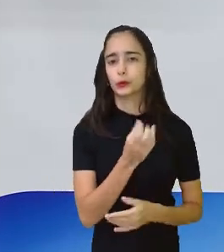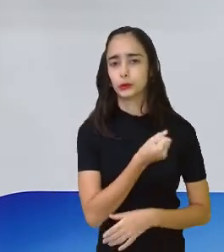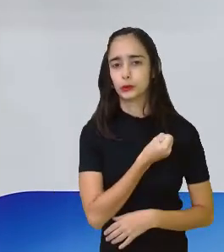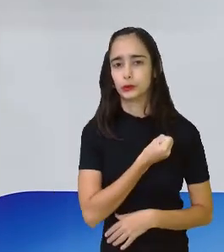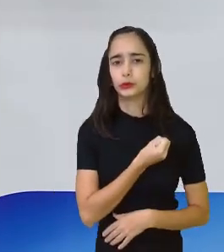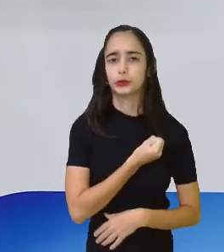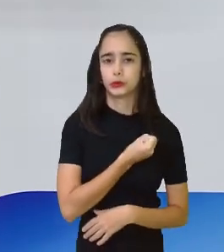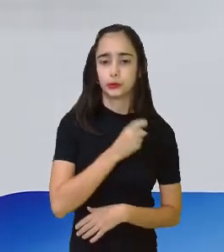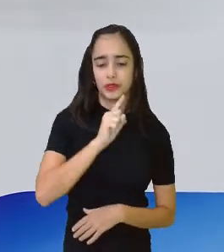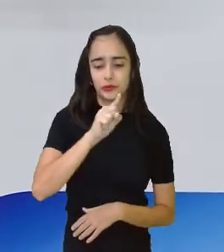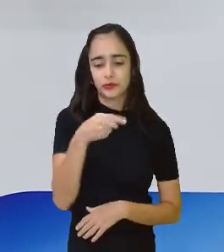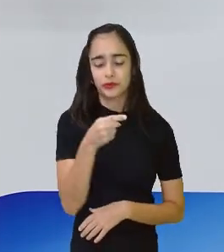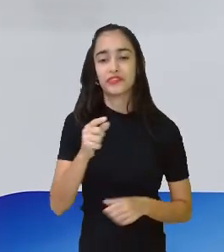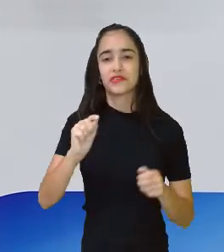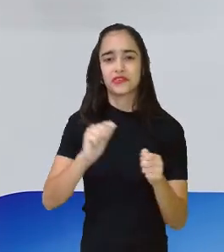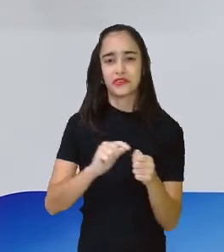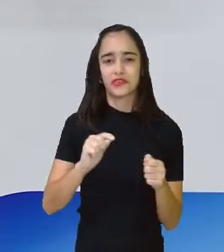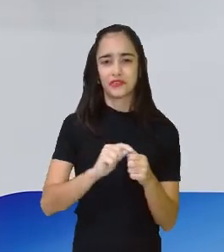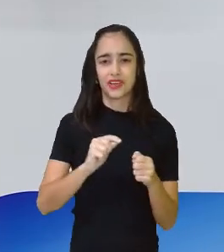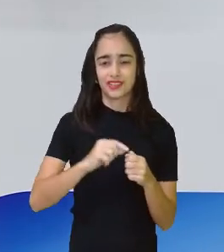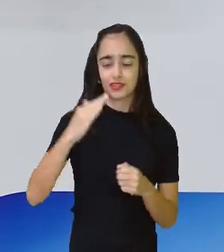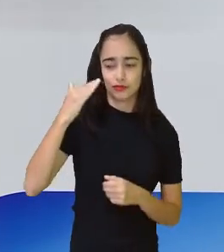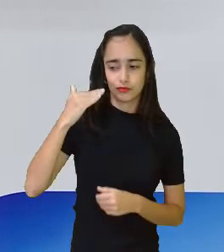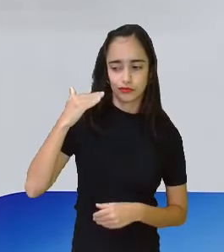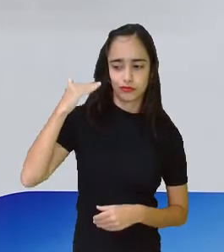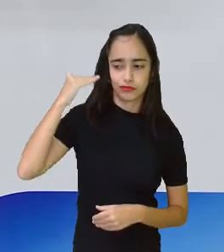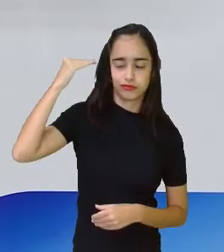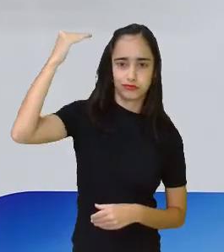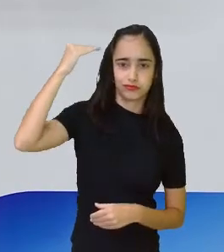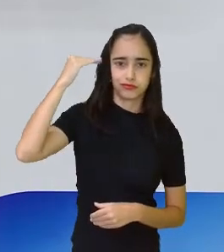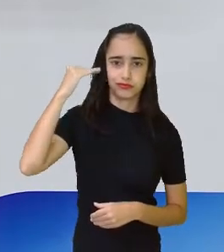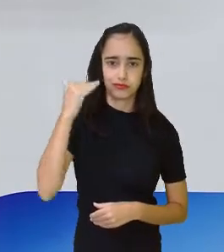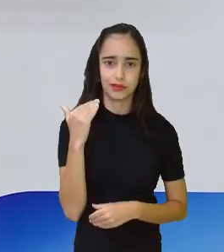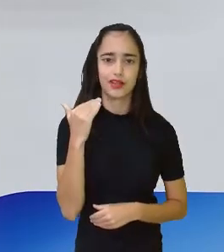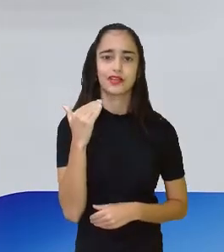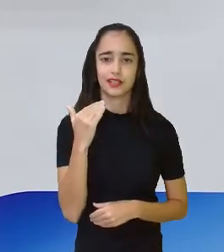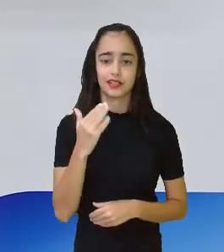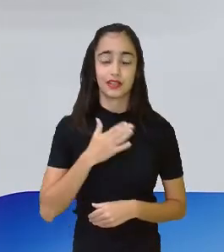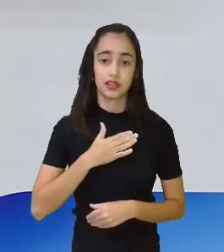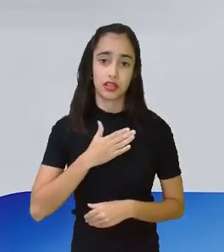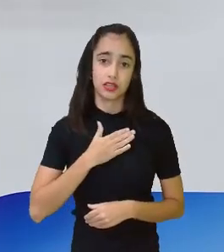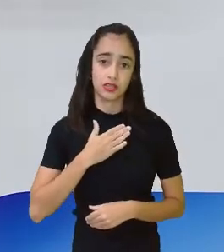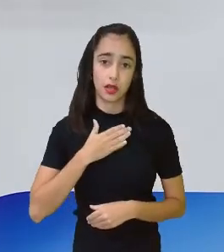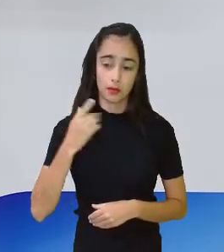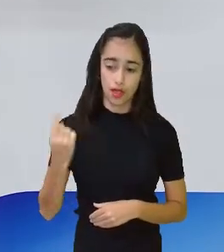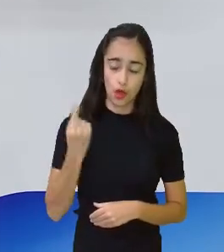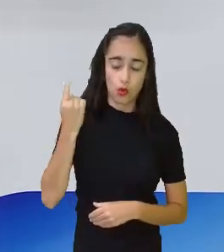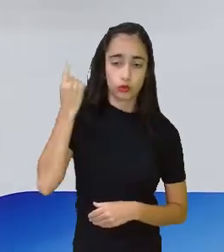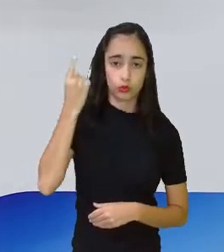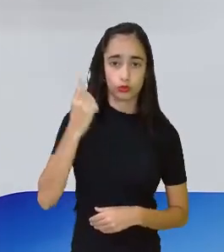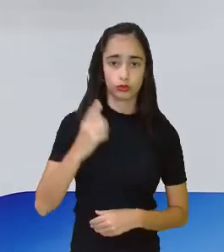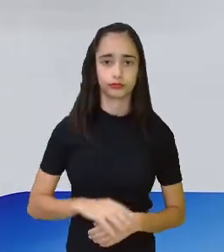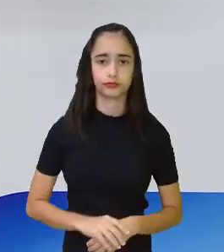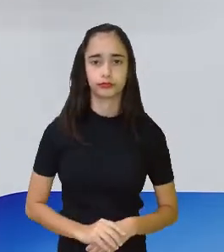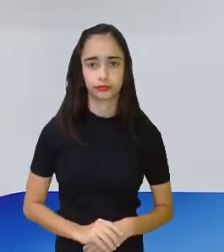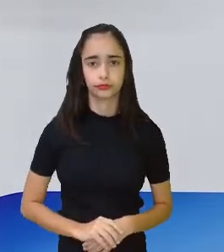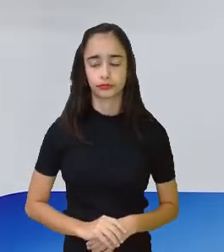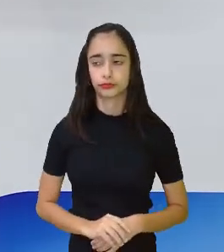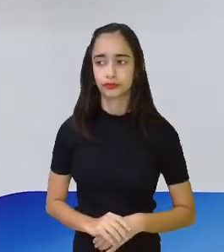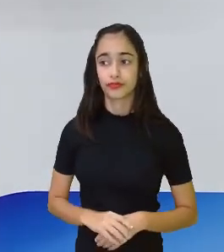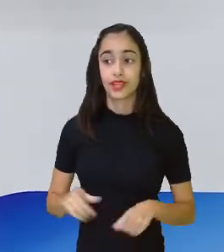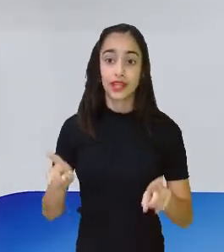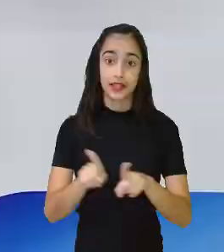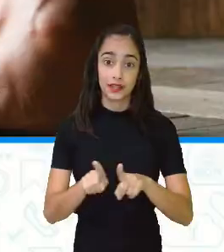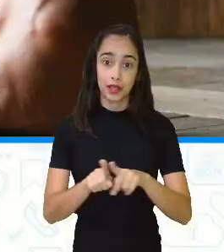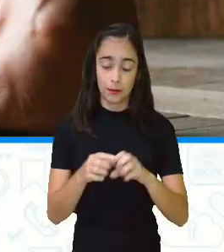fazendo essa minha medição de altura. Isso acontece demais. O